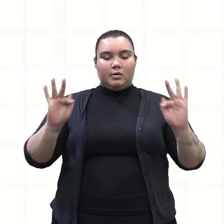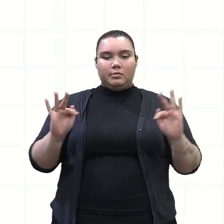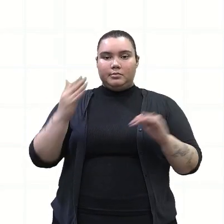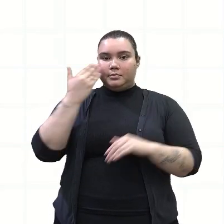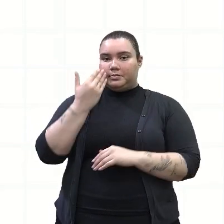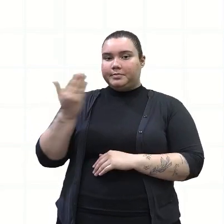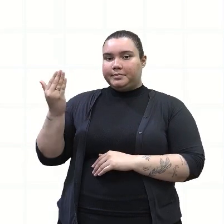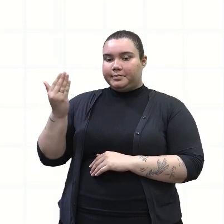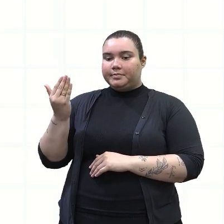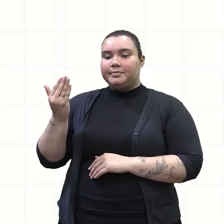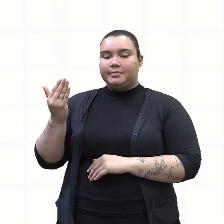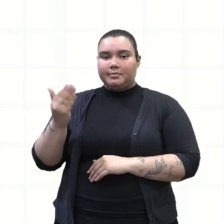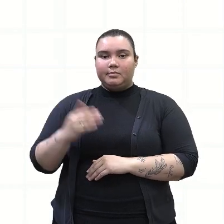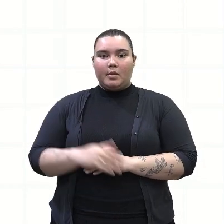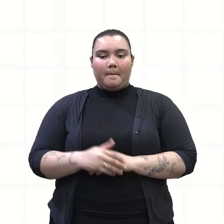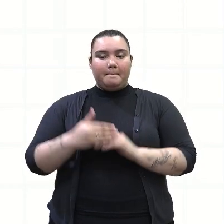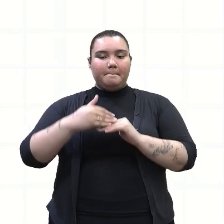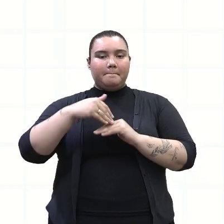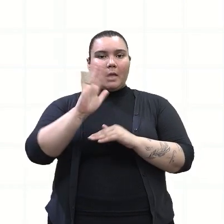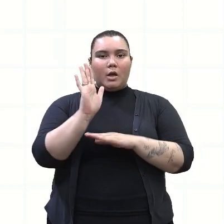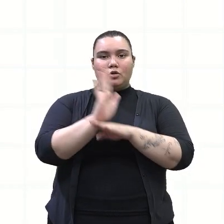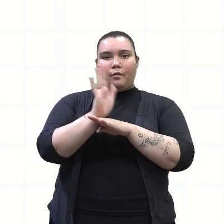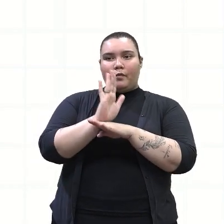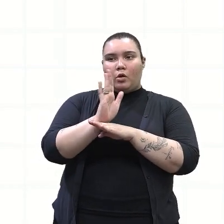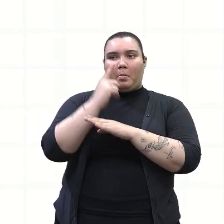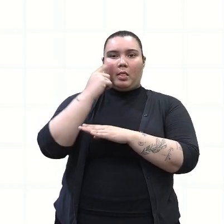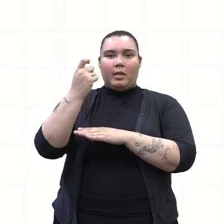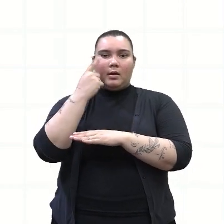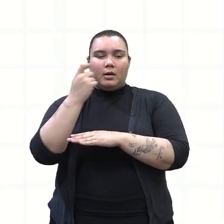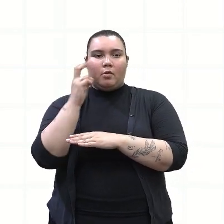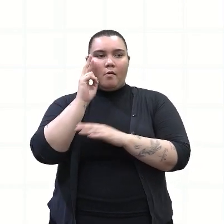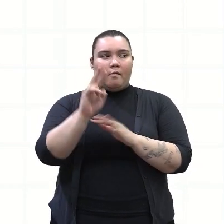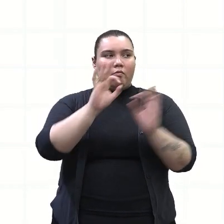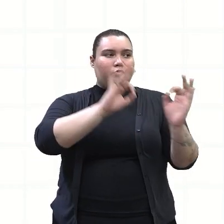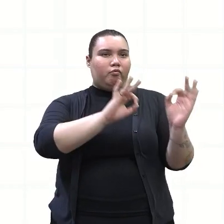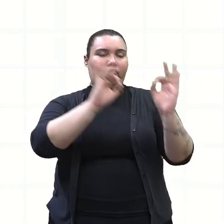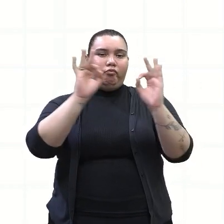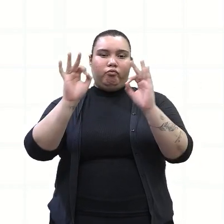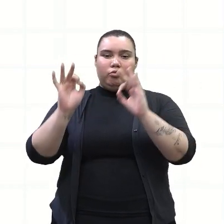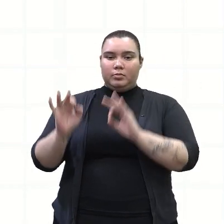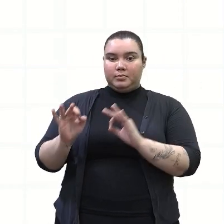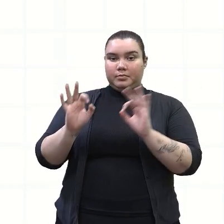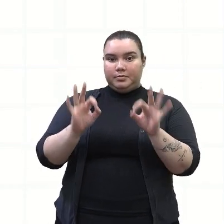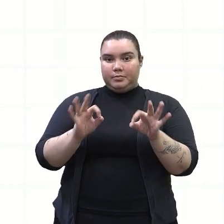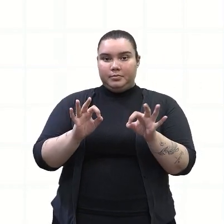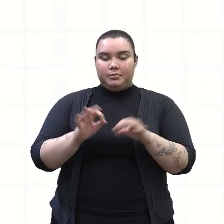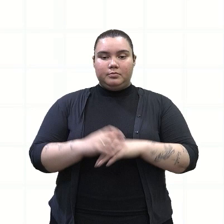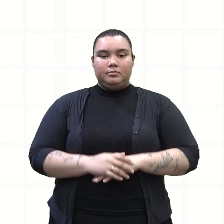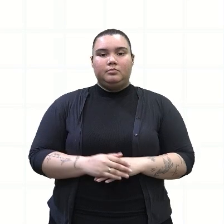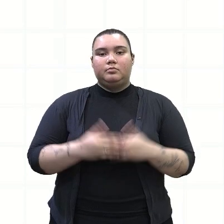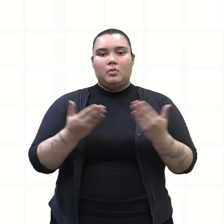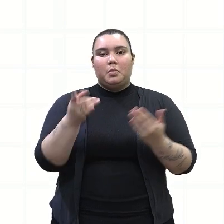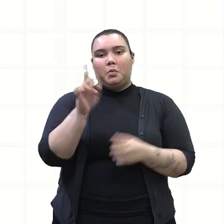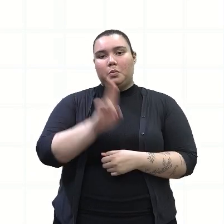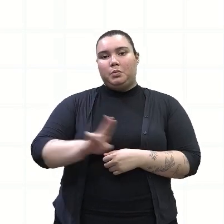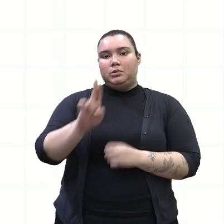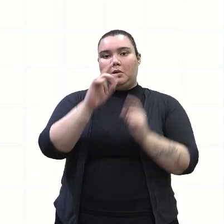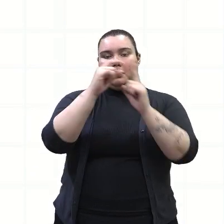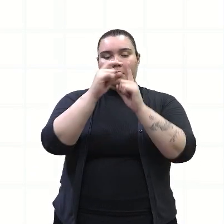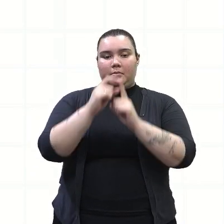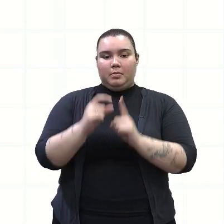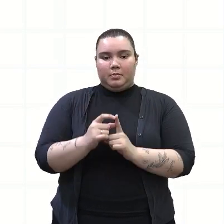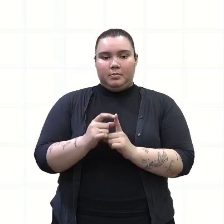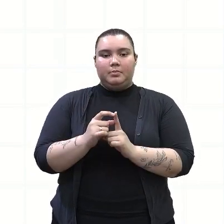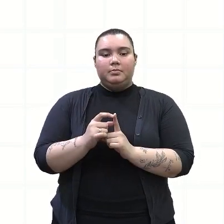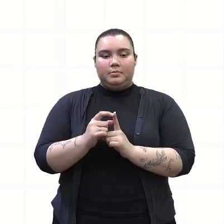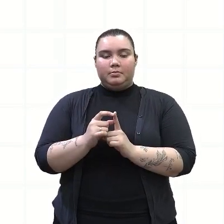mais interessante, né? O filme mais interessante que eu já vi no mundo, the most interesting movie, ok? E aí você utiliza essas palavras na frente